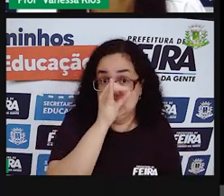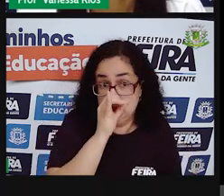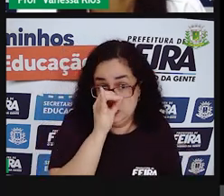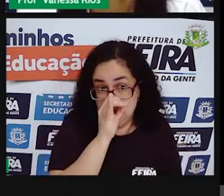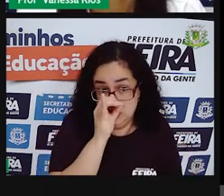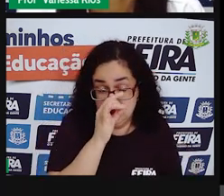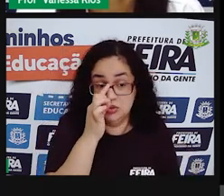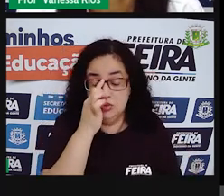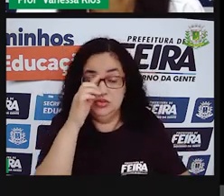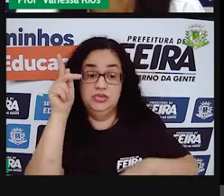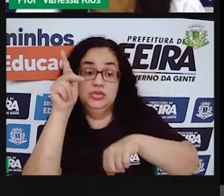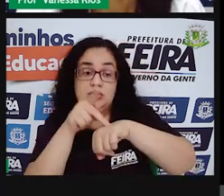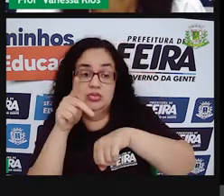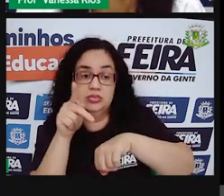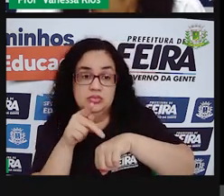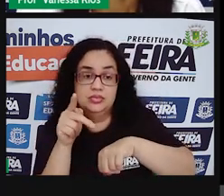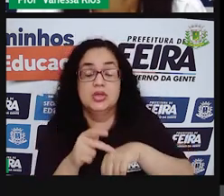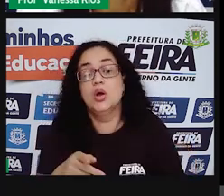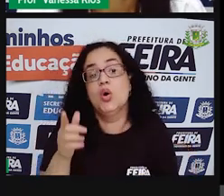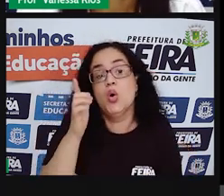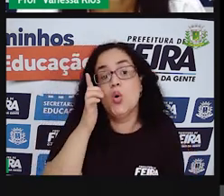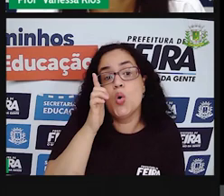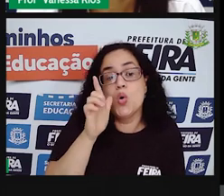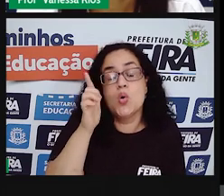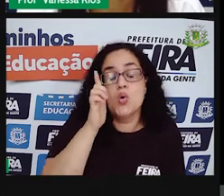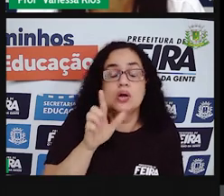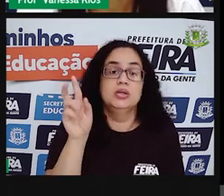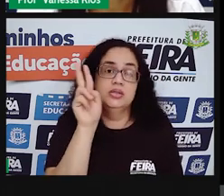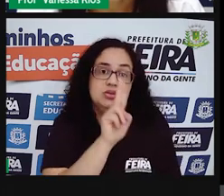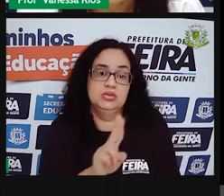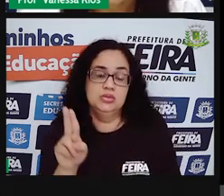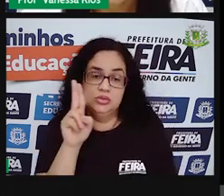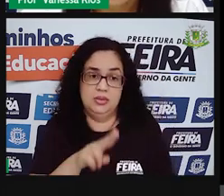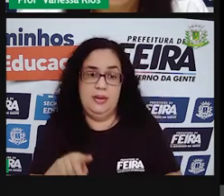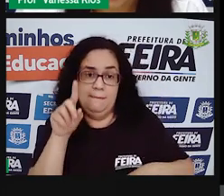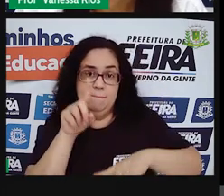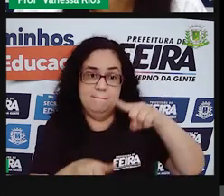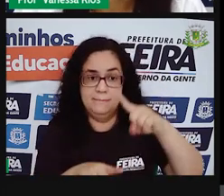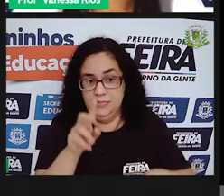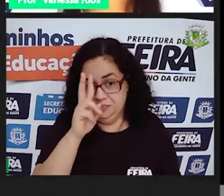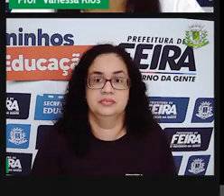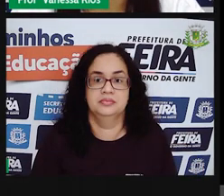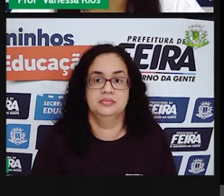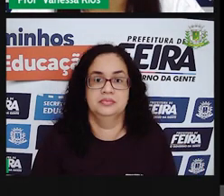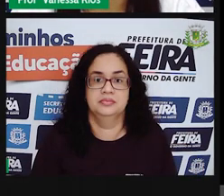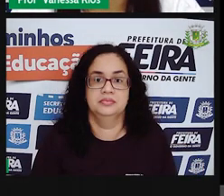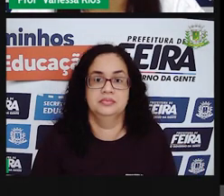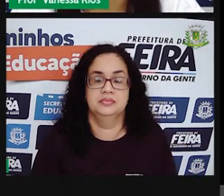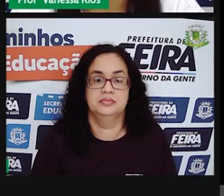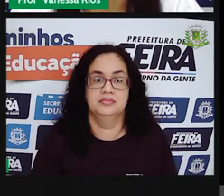cimento, e foi o que conseguiu utilizar o material mais resistente.